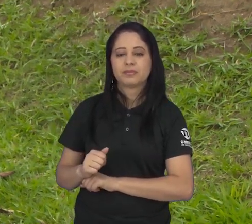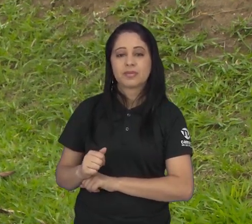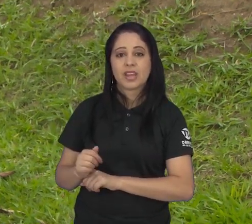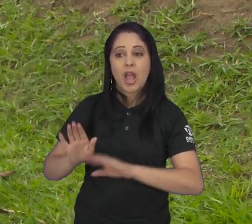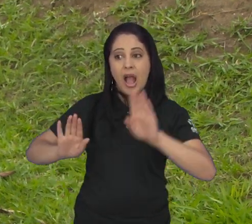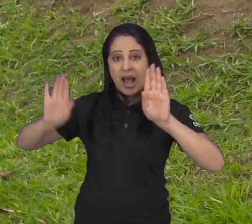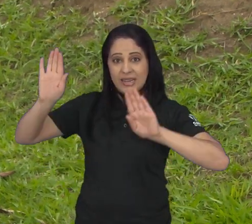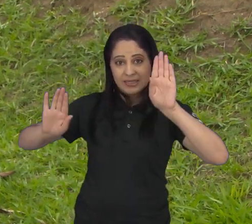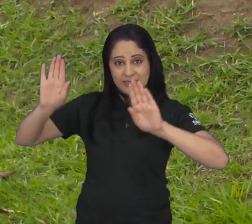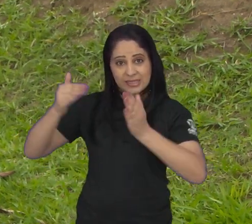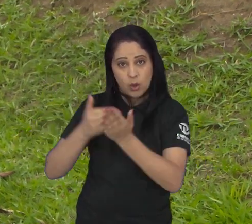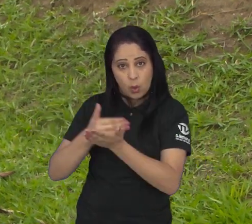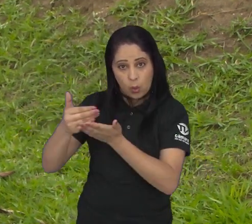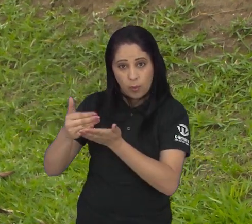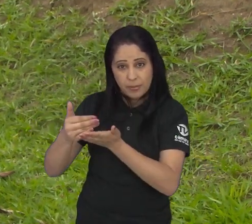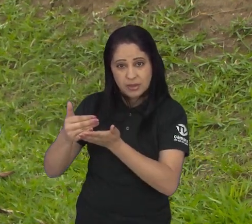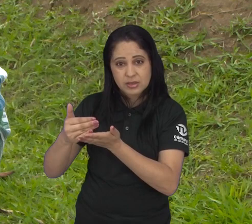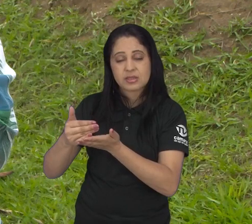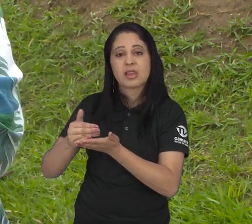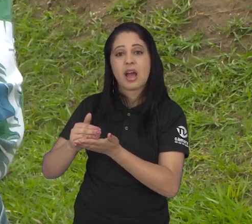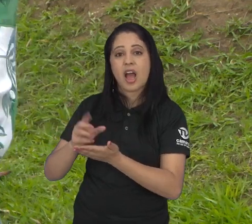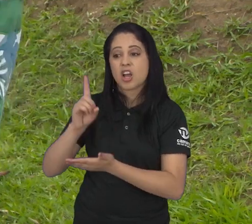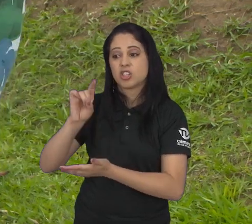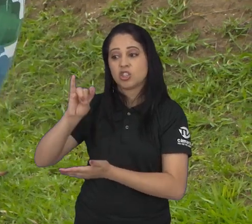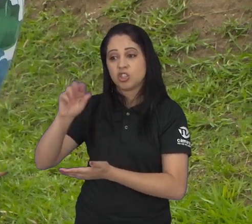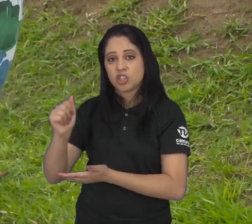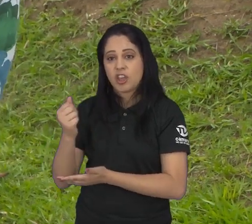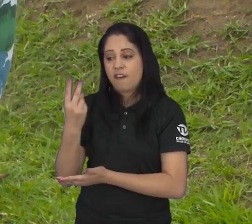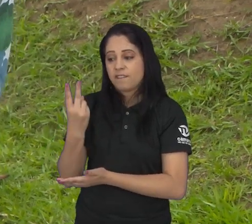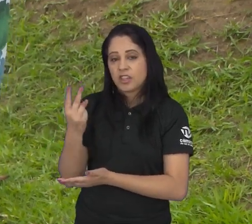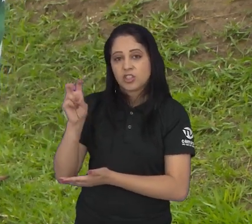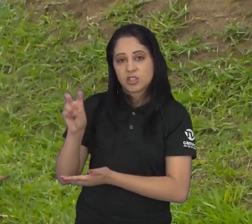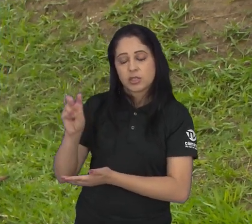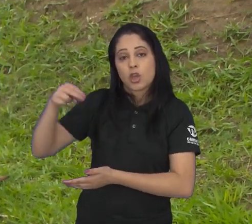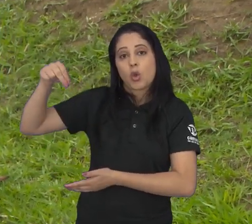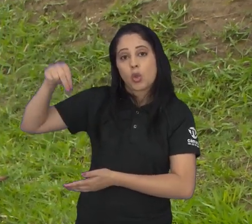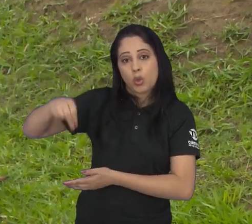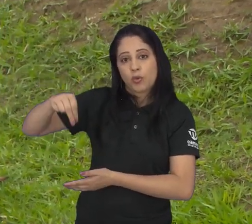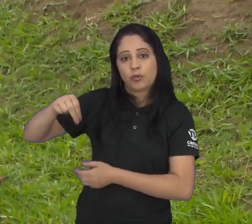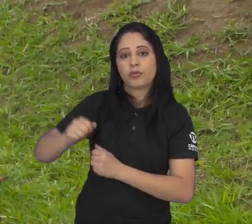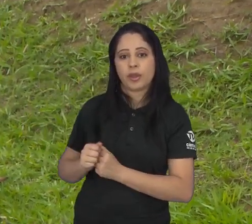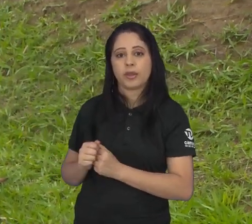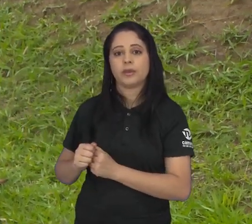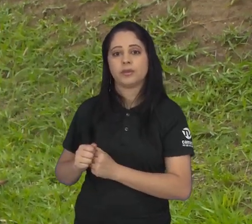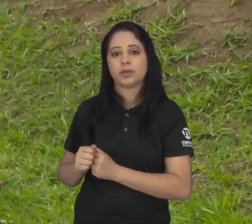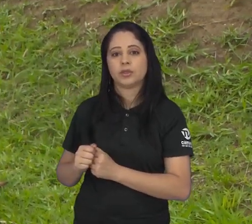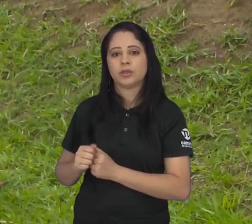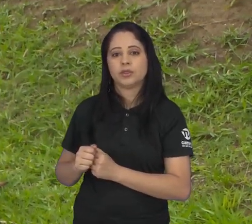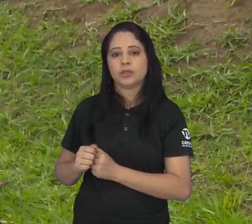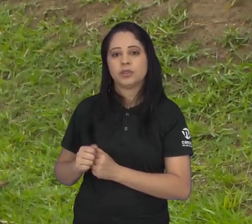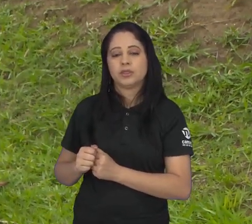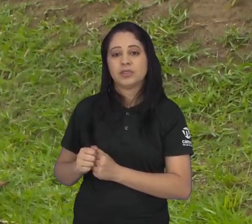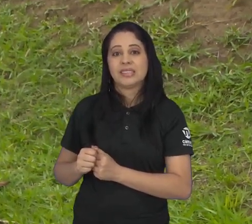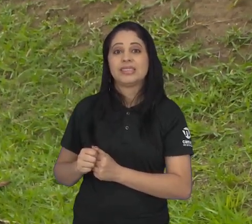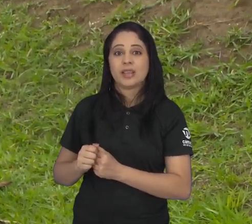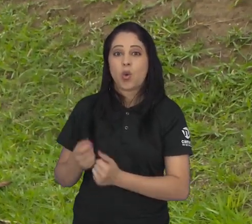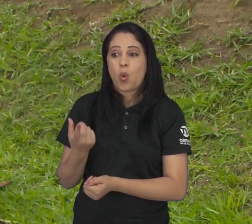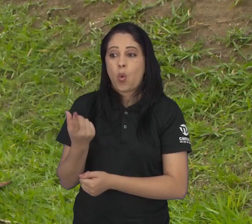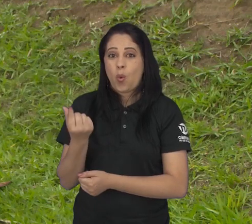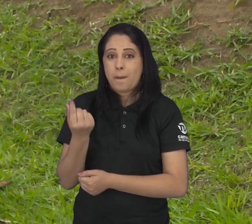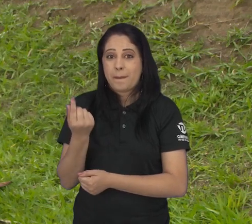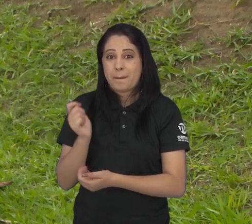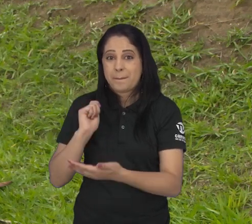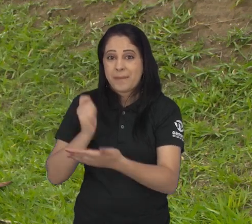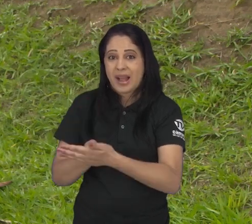a licitação os propósitos do dia 25 de novembro e o valor inicial da obra de 4